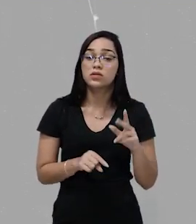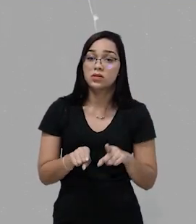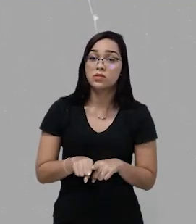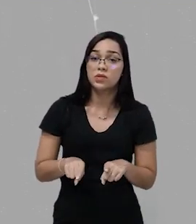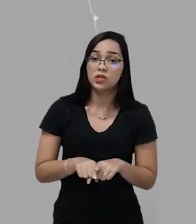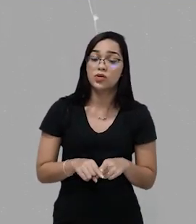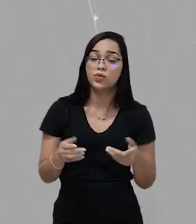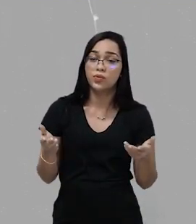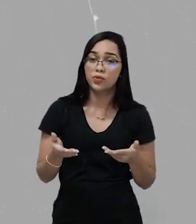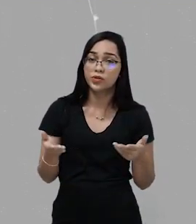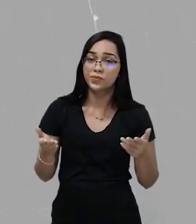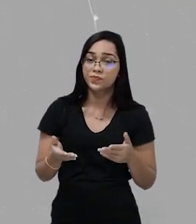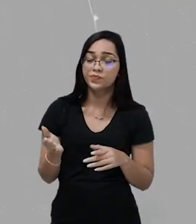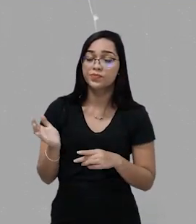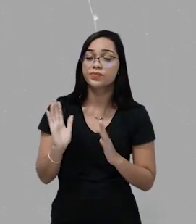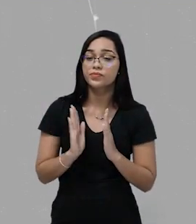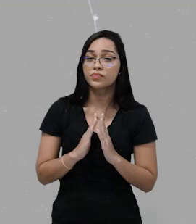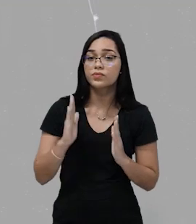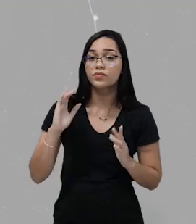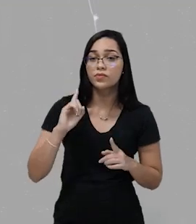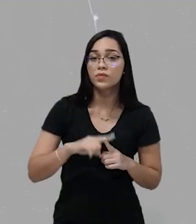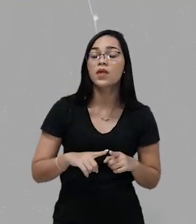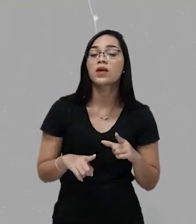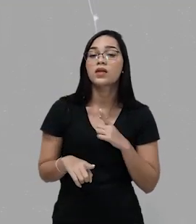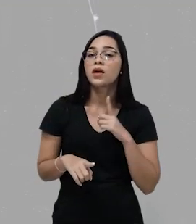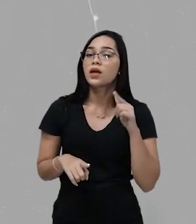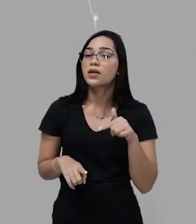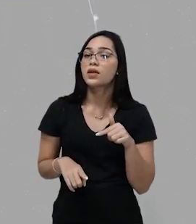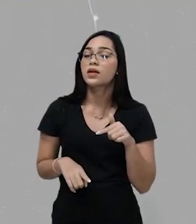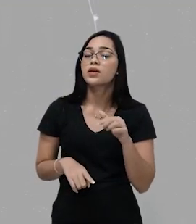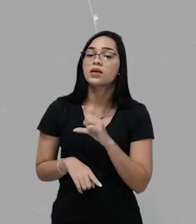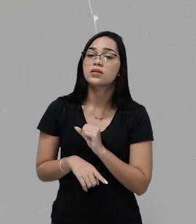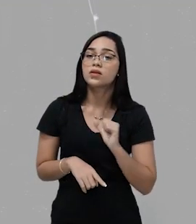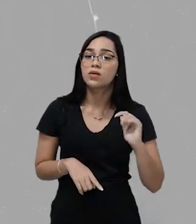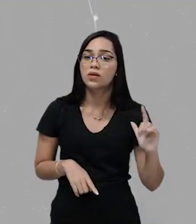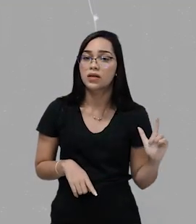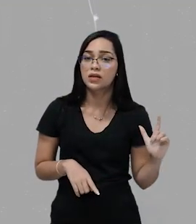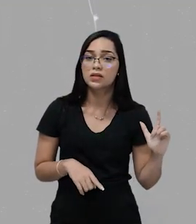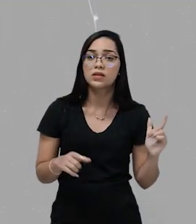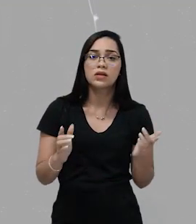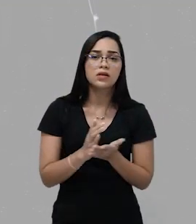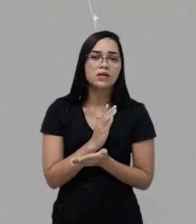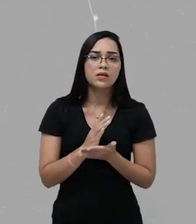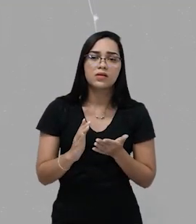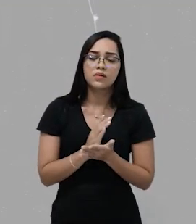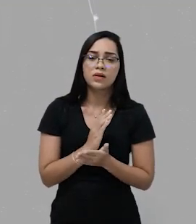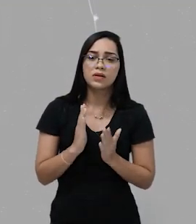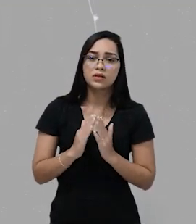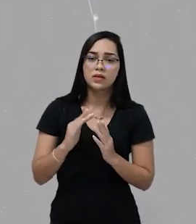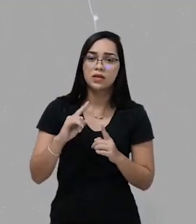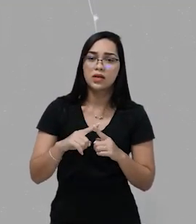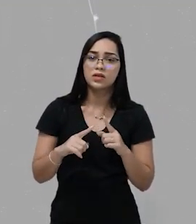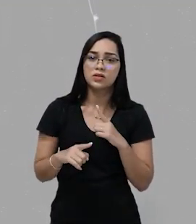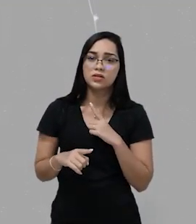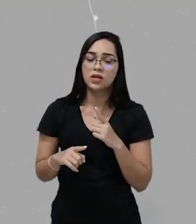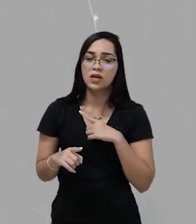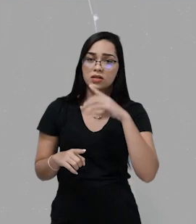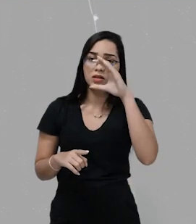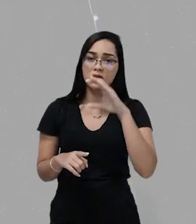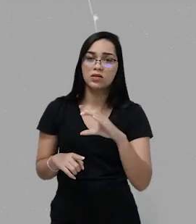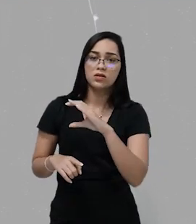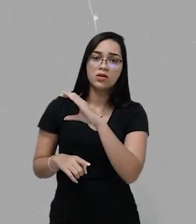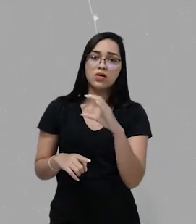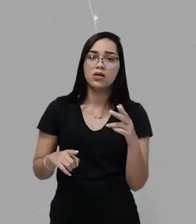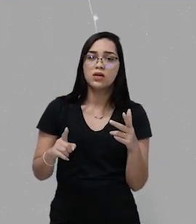inclusive até hoje, nas igrejas, nós temos aqui em São Luís, muitas igrejas, nós temos as igrejas católicas,